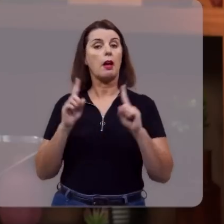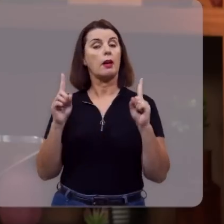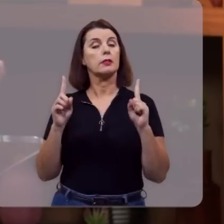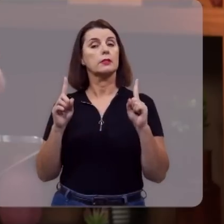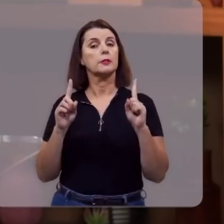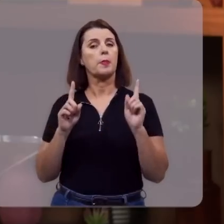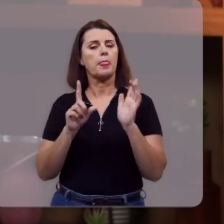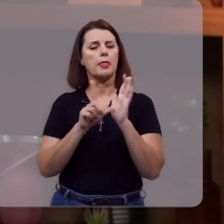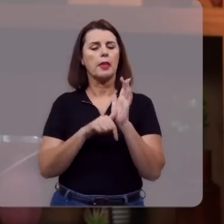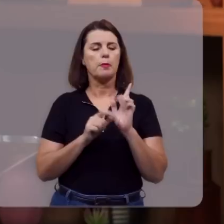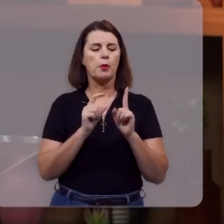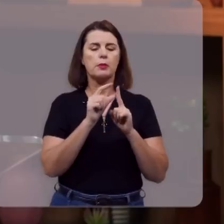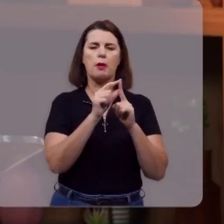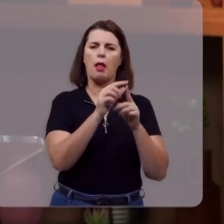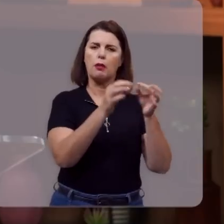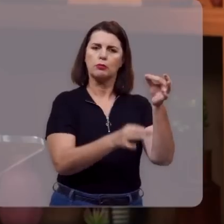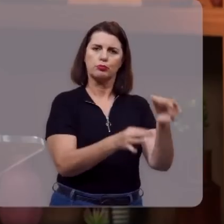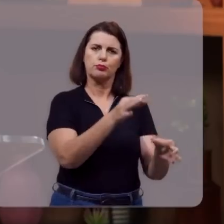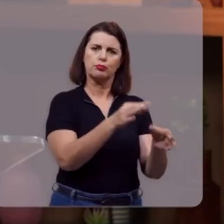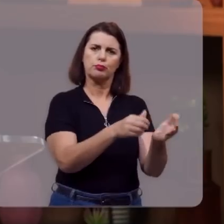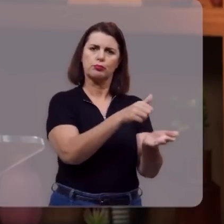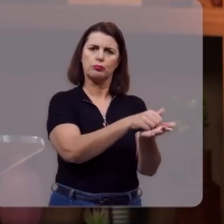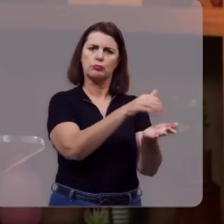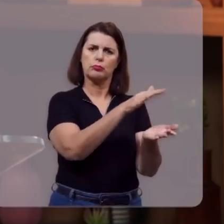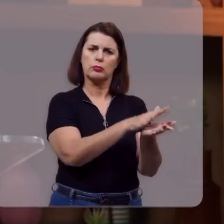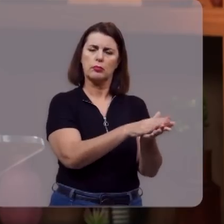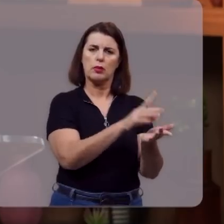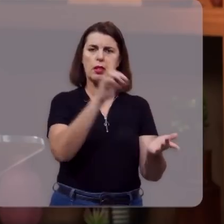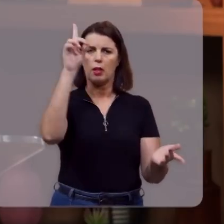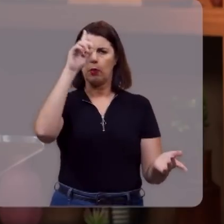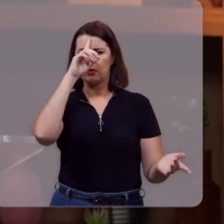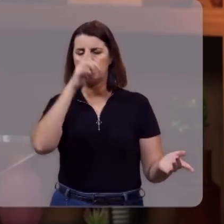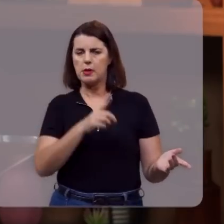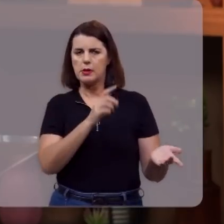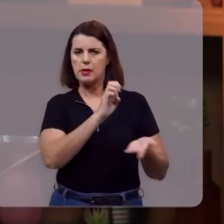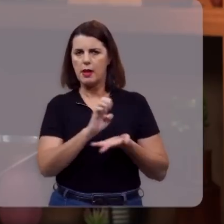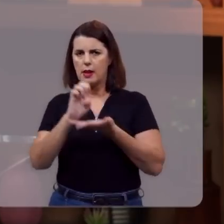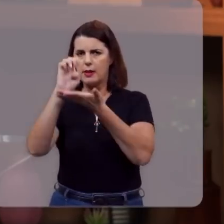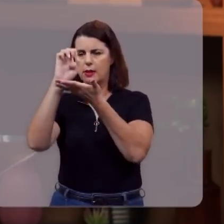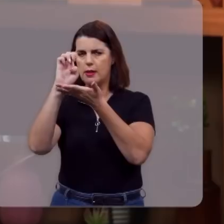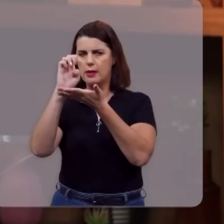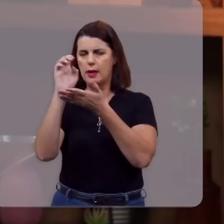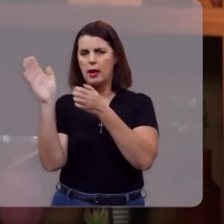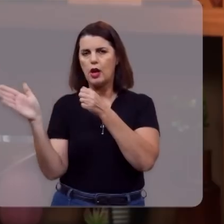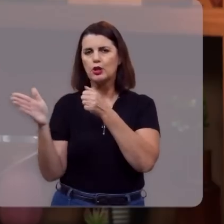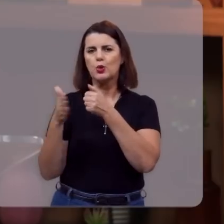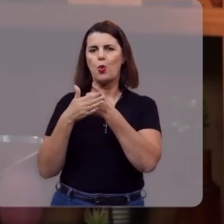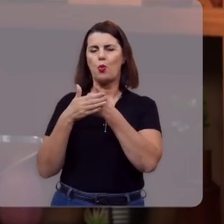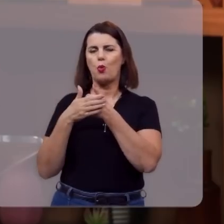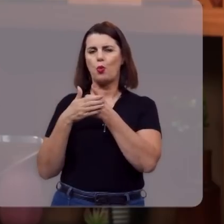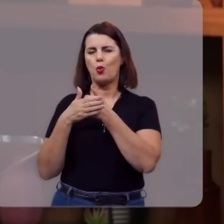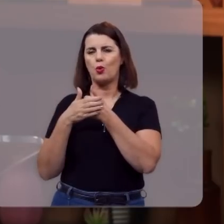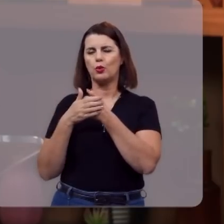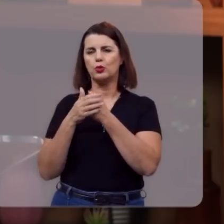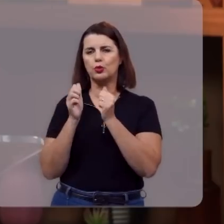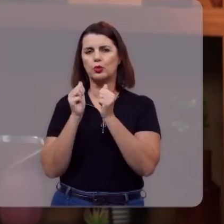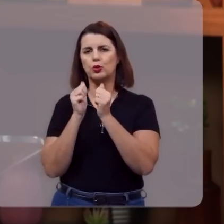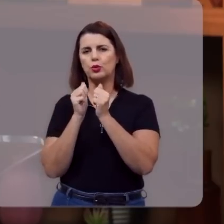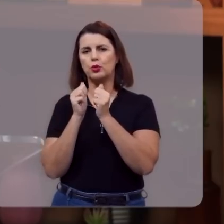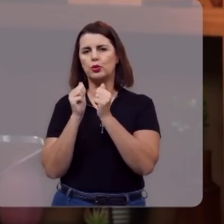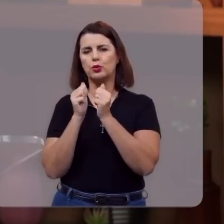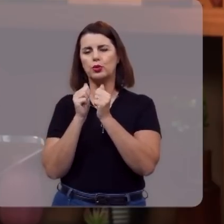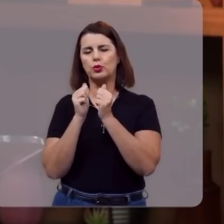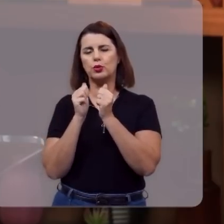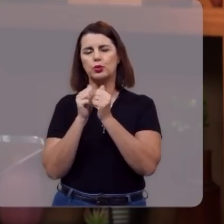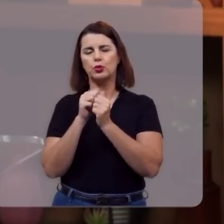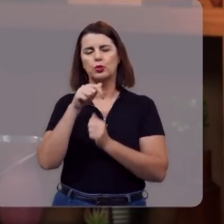Mas, depois desta palavra de juízo, Deus ordena a Elias esconder-se junto à torrente